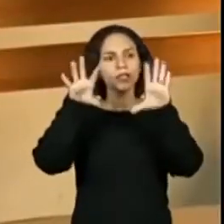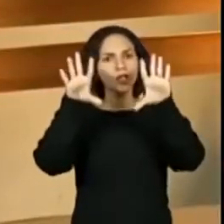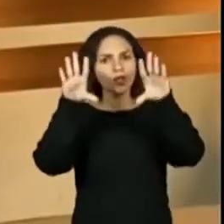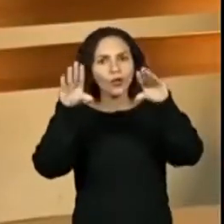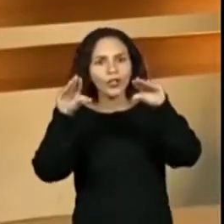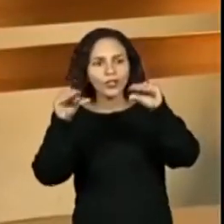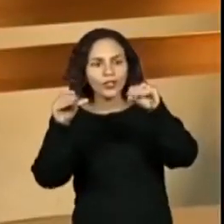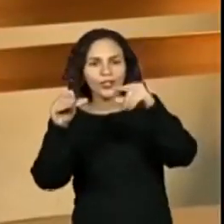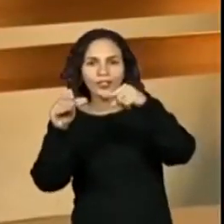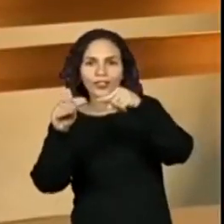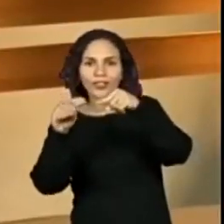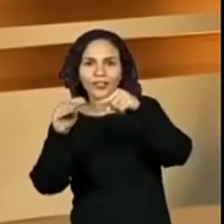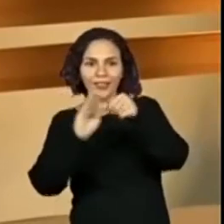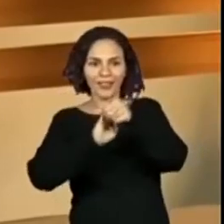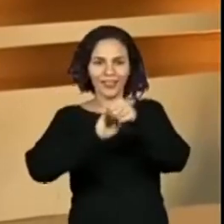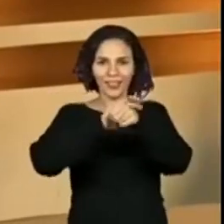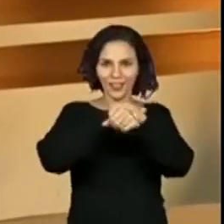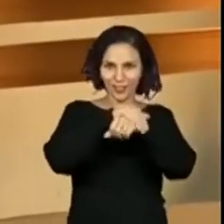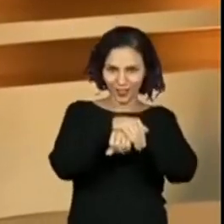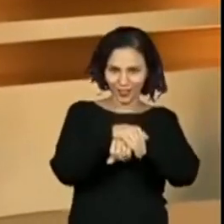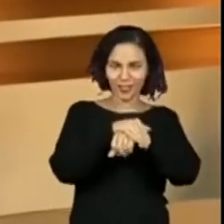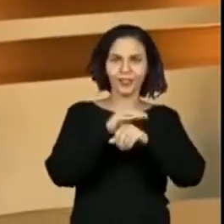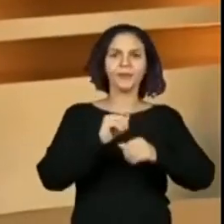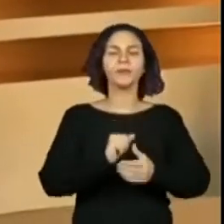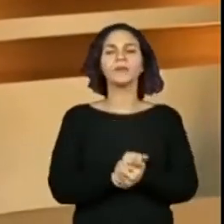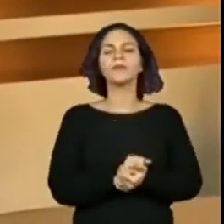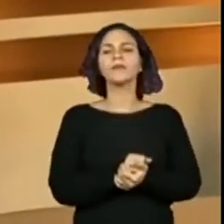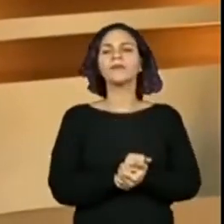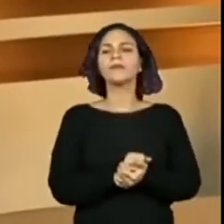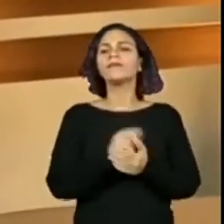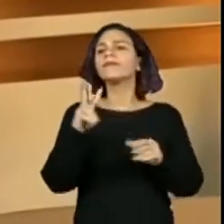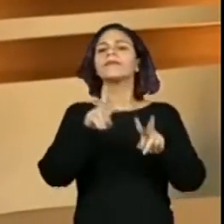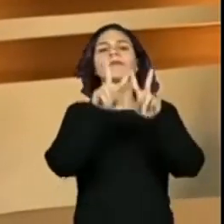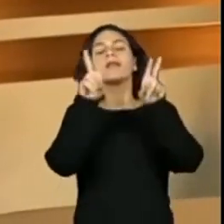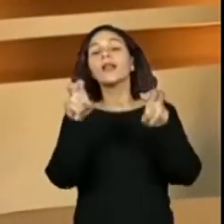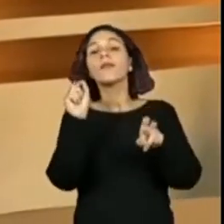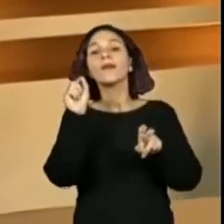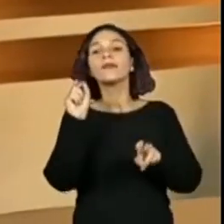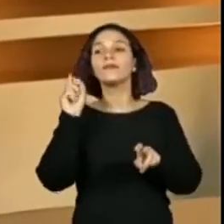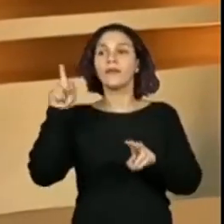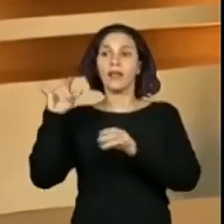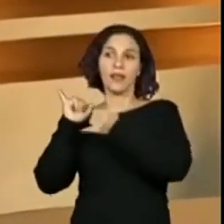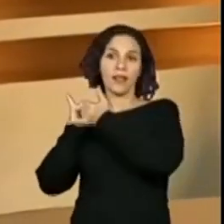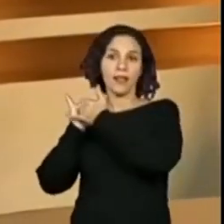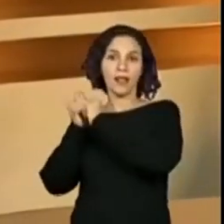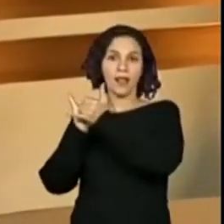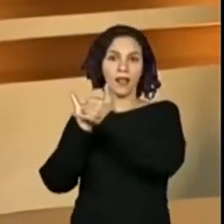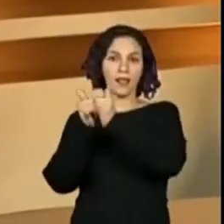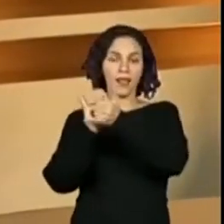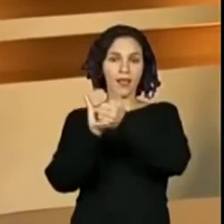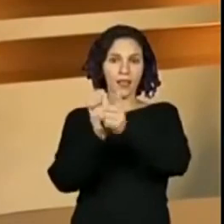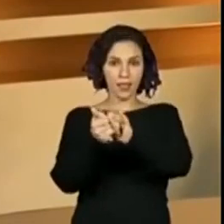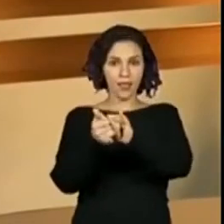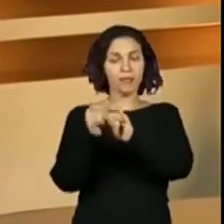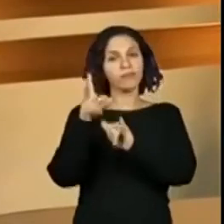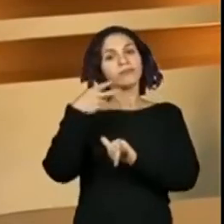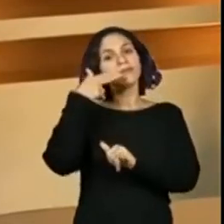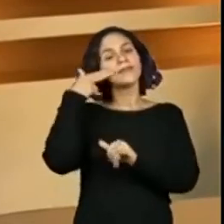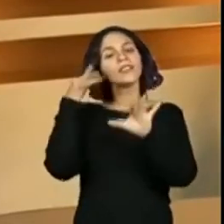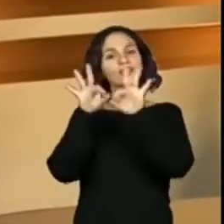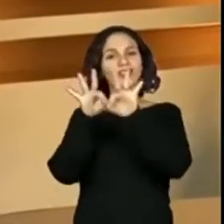O tema, noite. Irei apresentar uma lenda tupi, de uma tribo